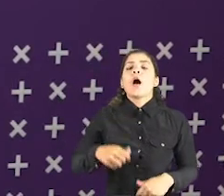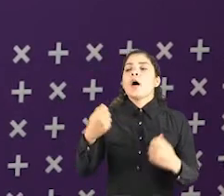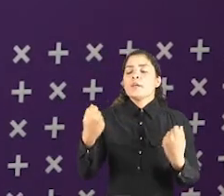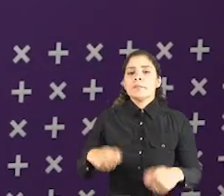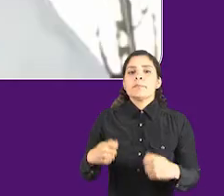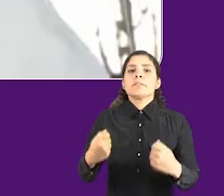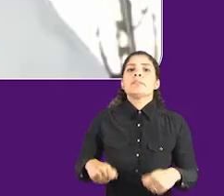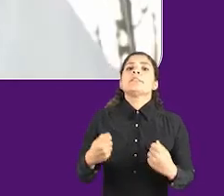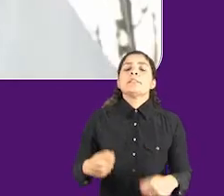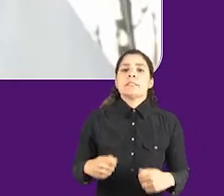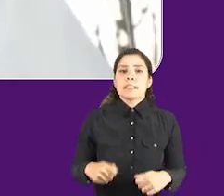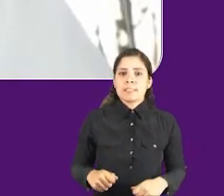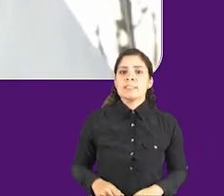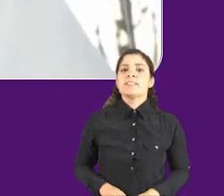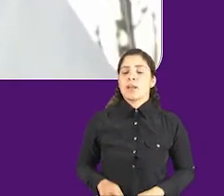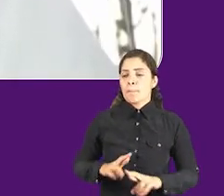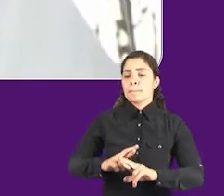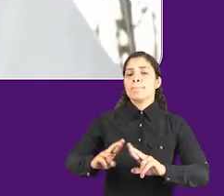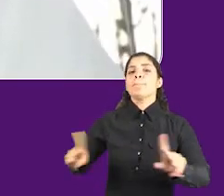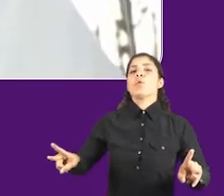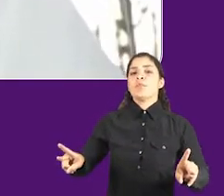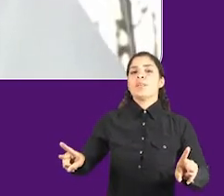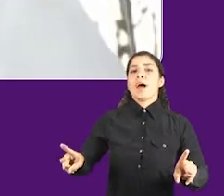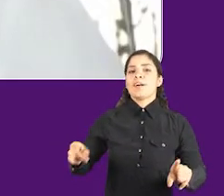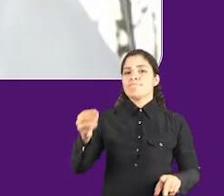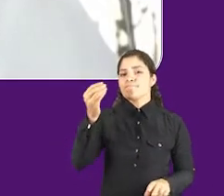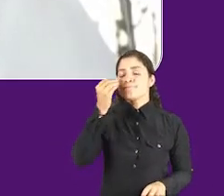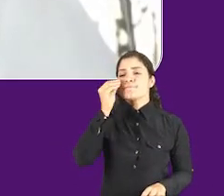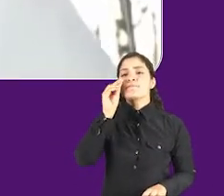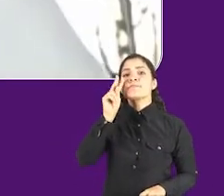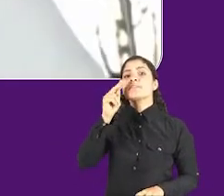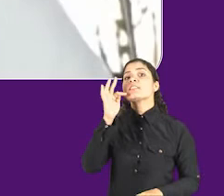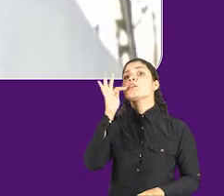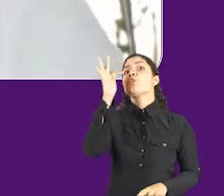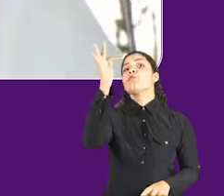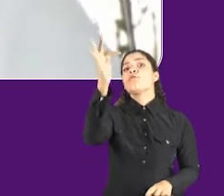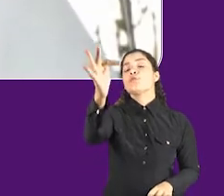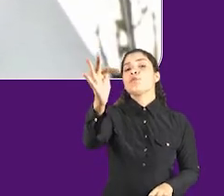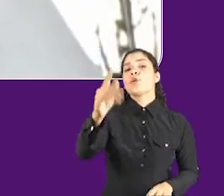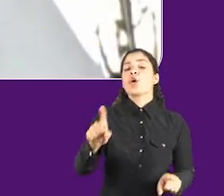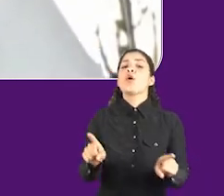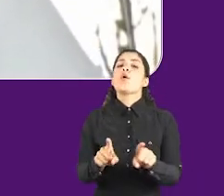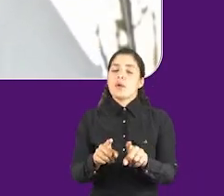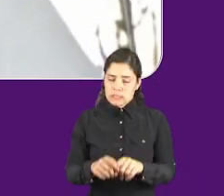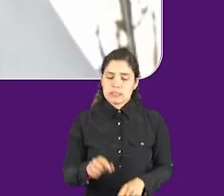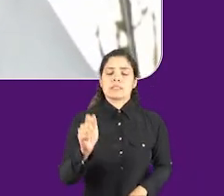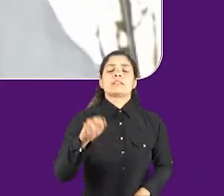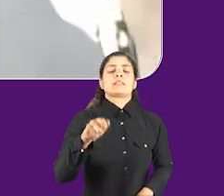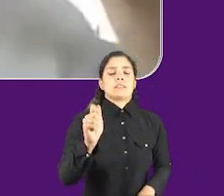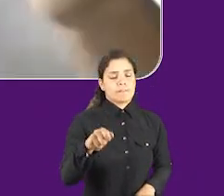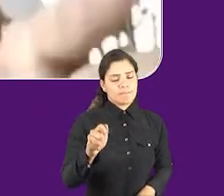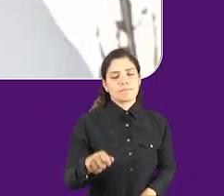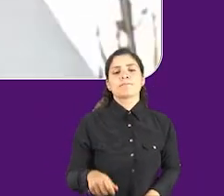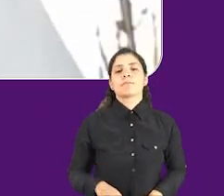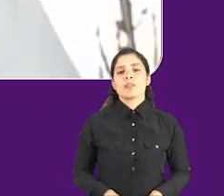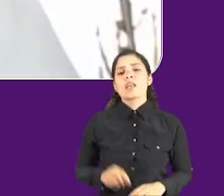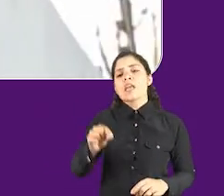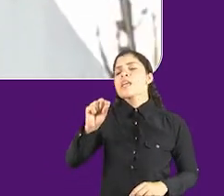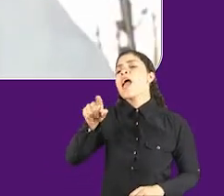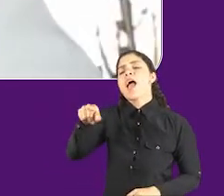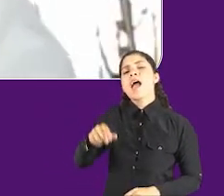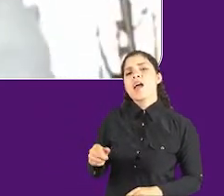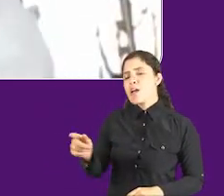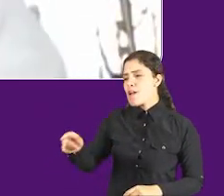galera quem são os consumidores dos produtos é o povo brasileiro se você tem sou